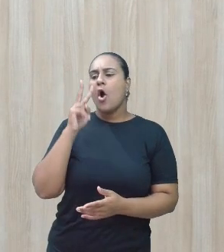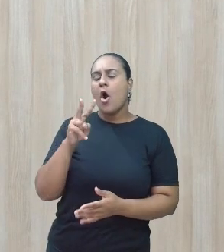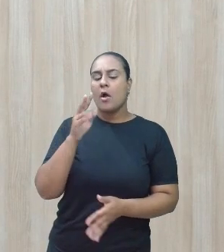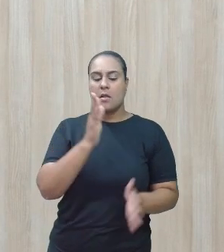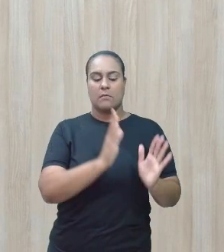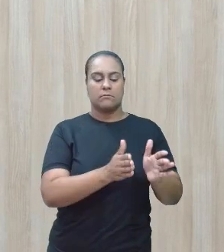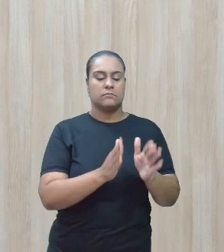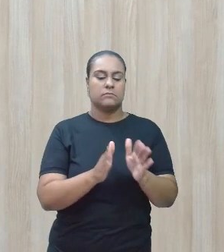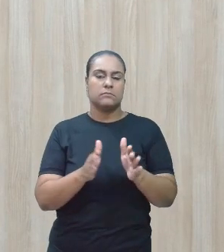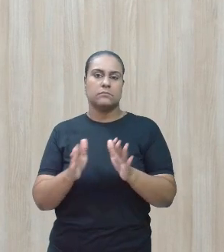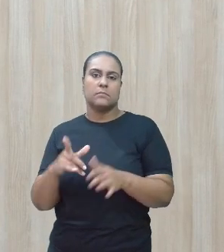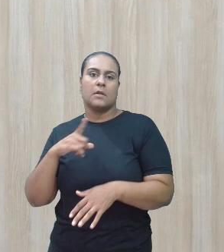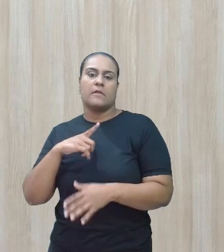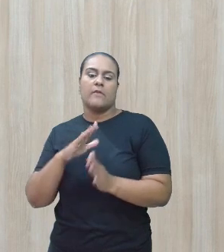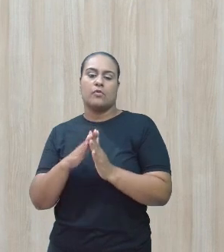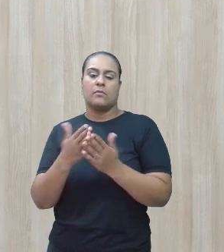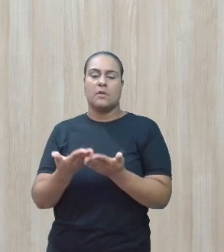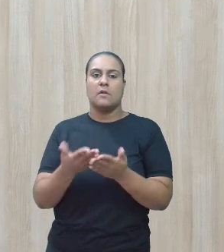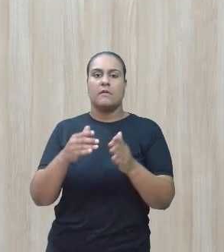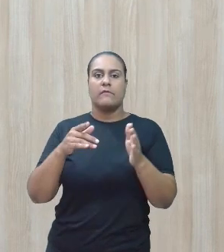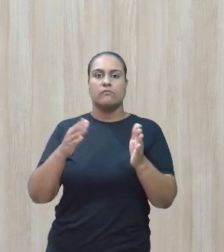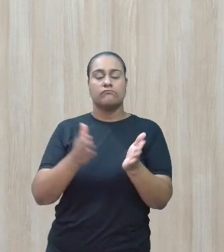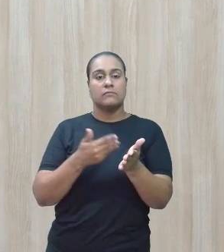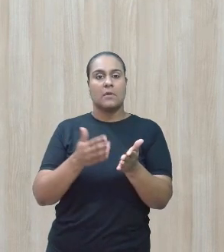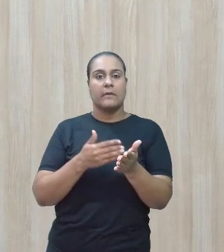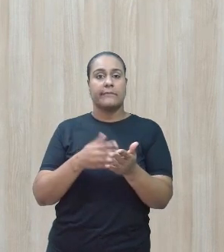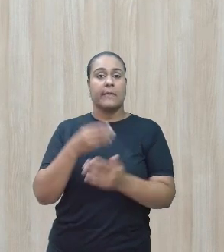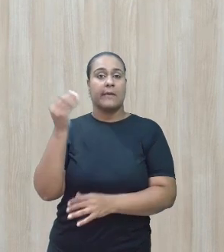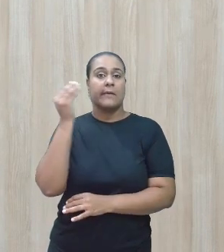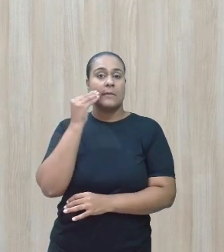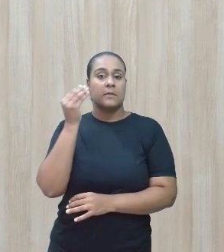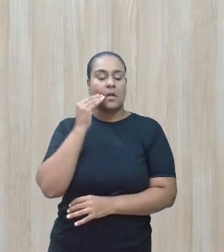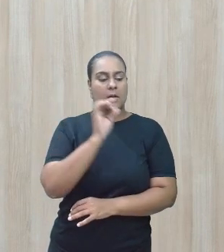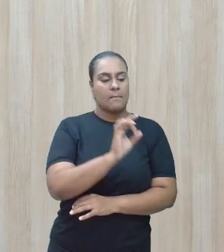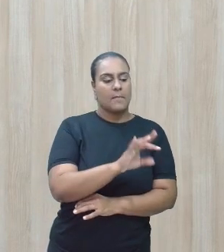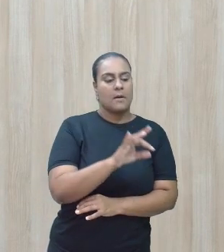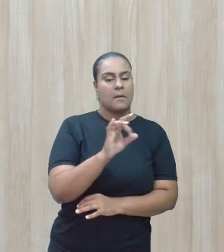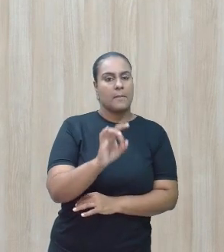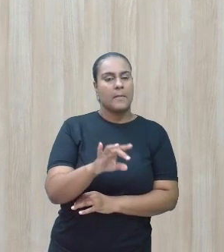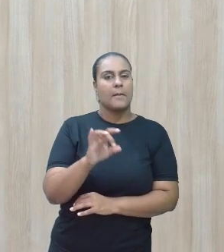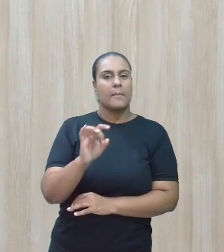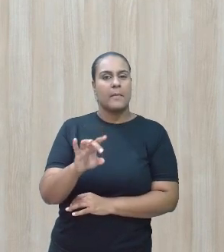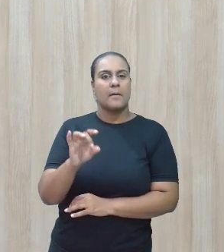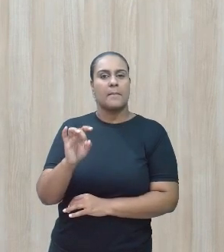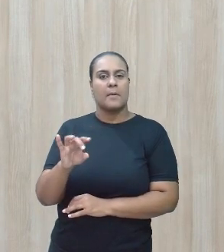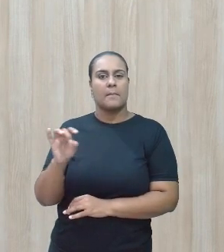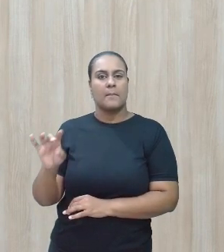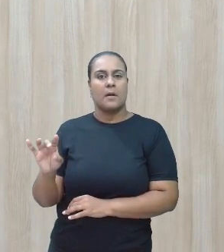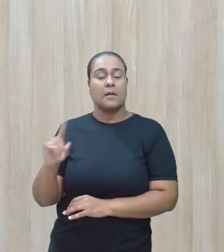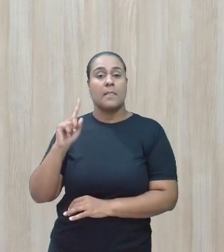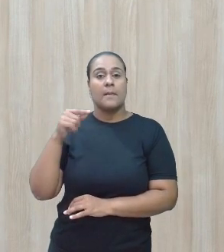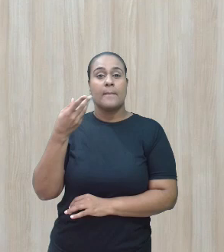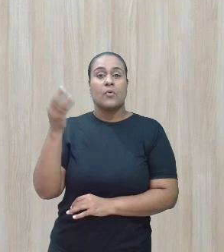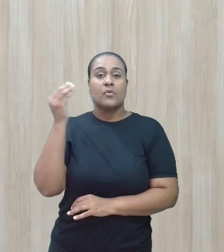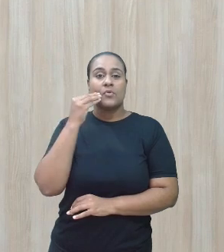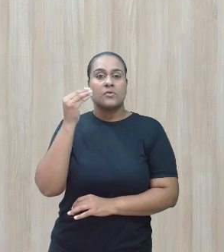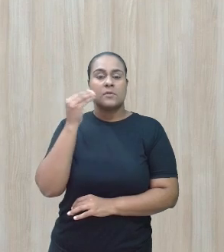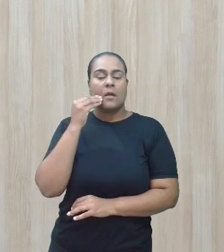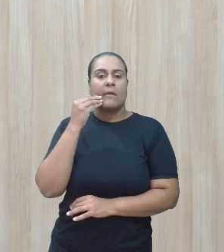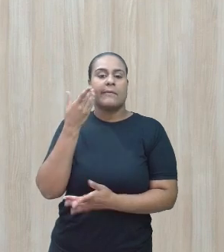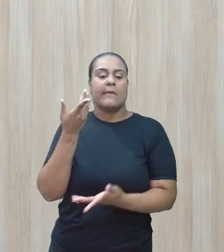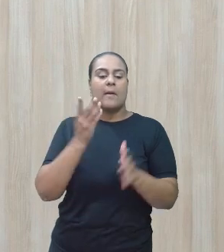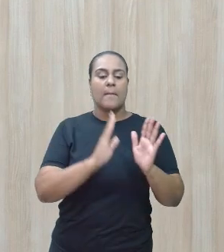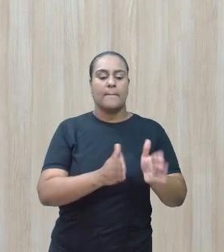caderno, no seu livro, que seu professor passou, e tenta fazer de um por um, e depois tenta fazer essa mesma